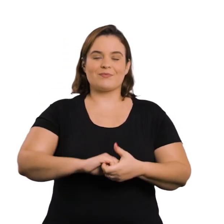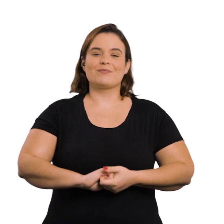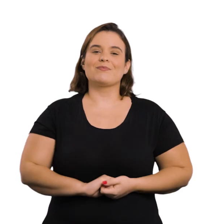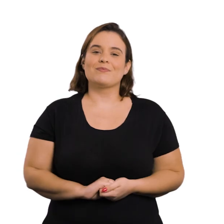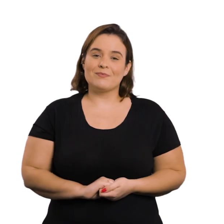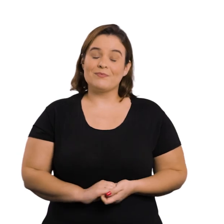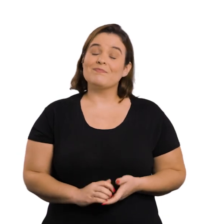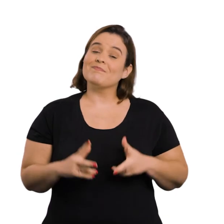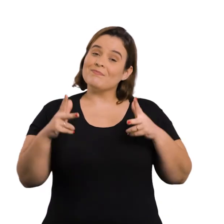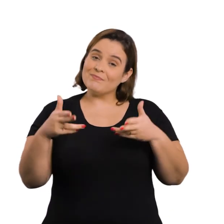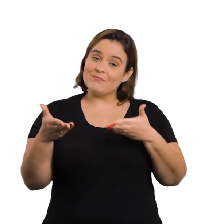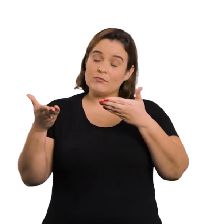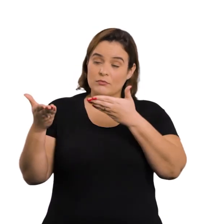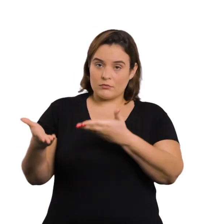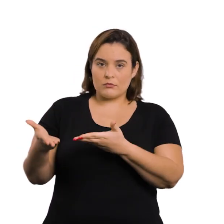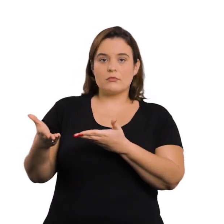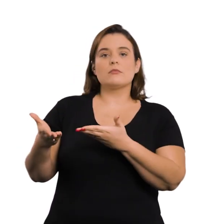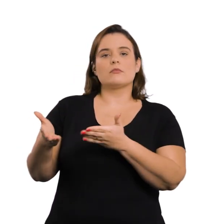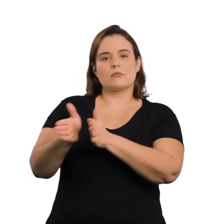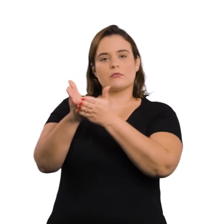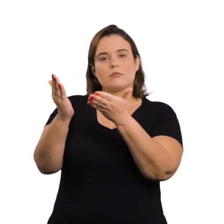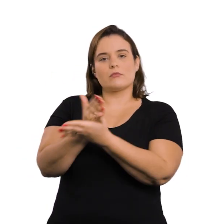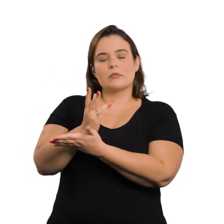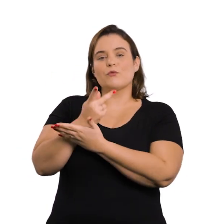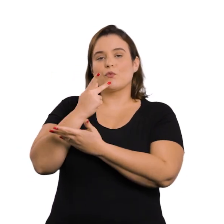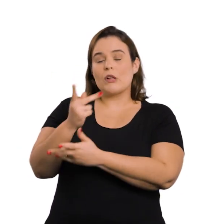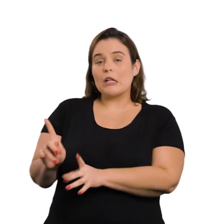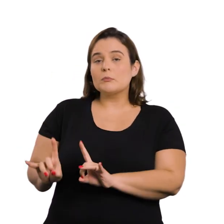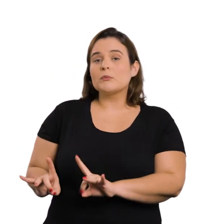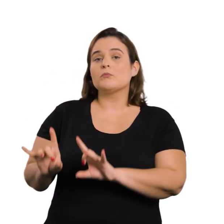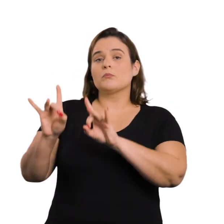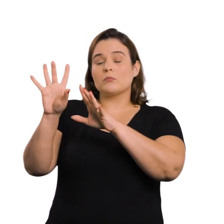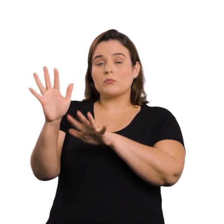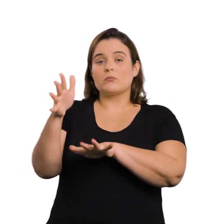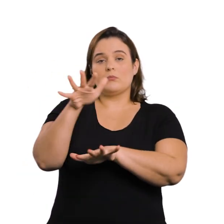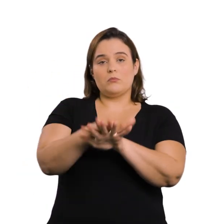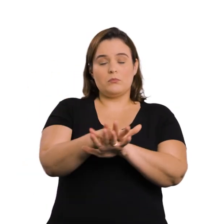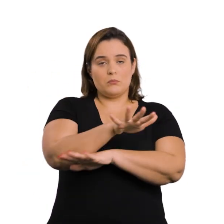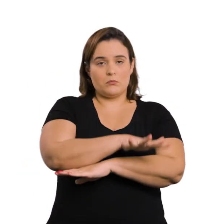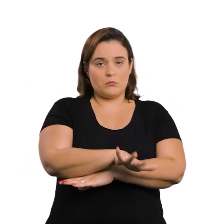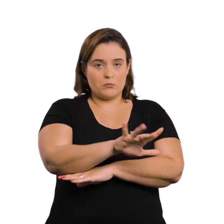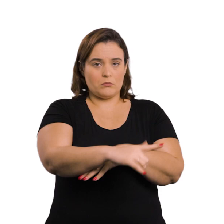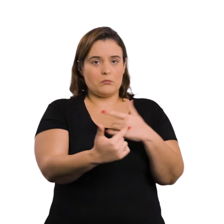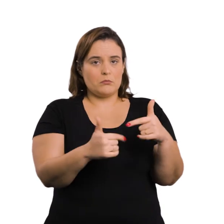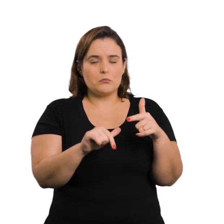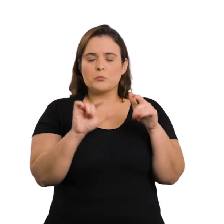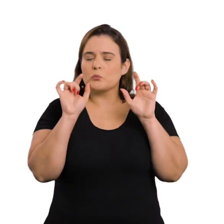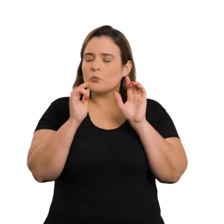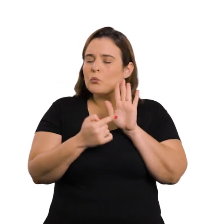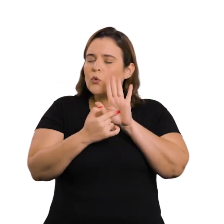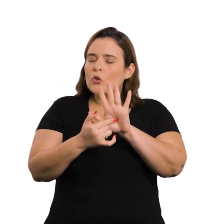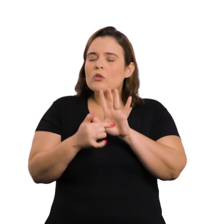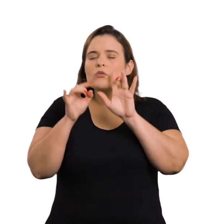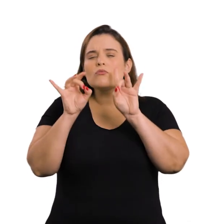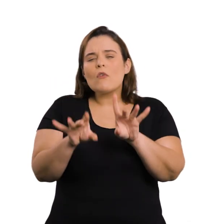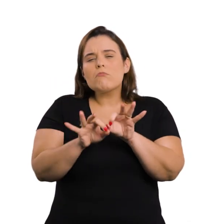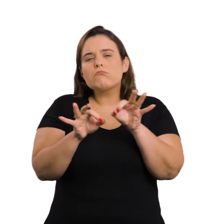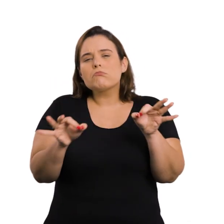São Paulo. Como esta publicação refere-se à inclusão no mercado de trabalho, Serão